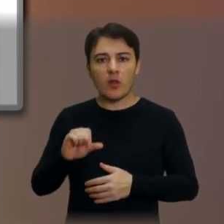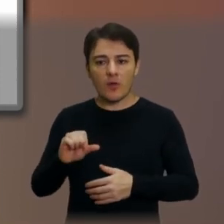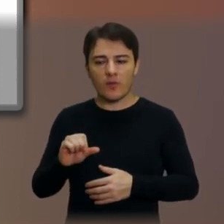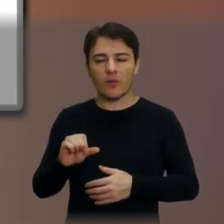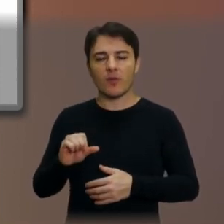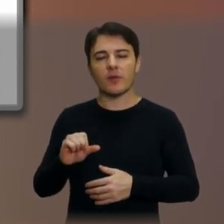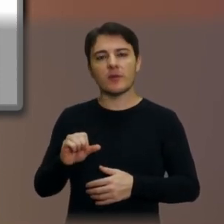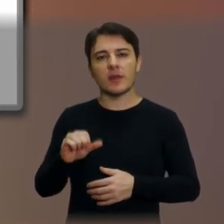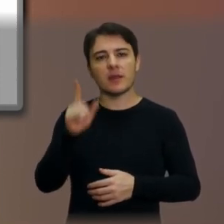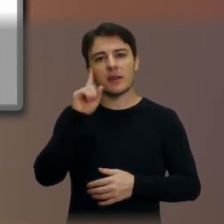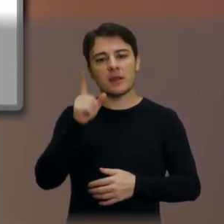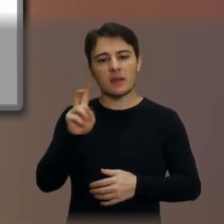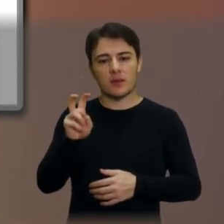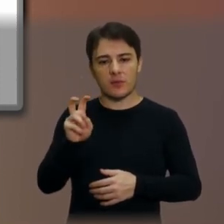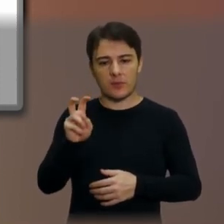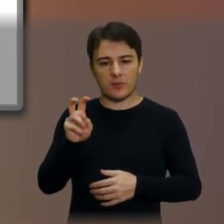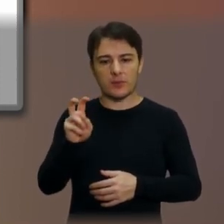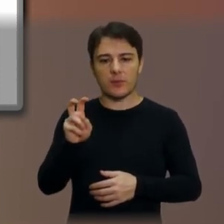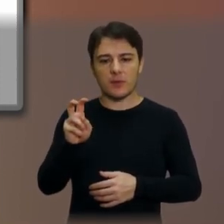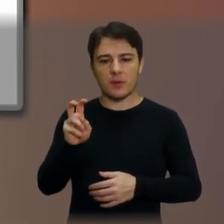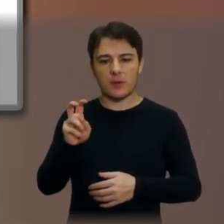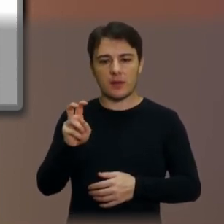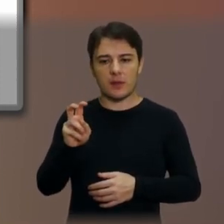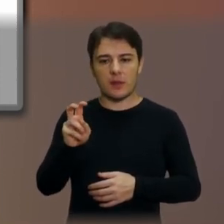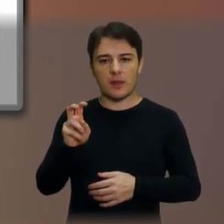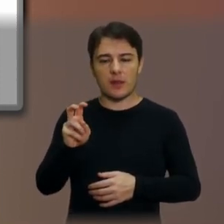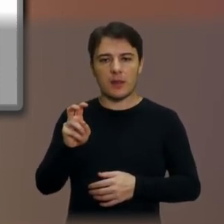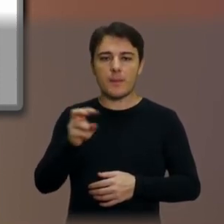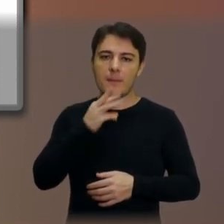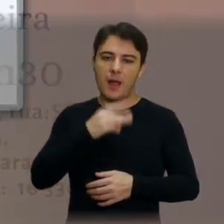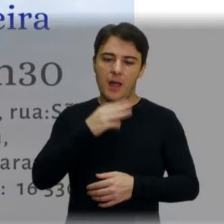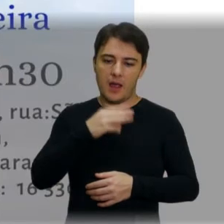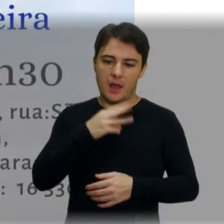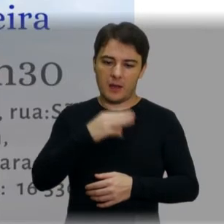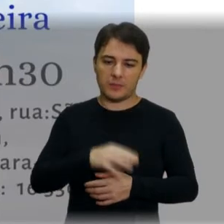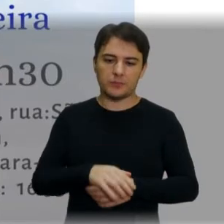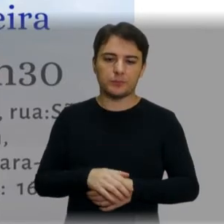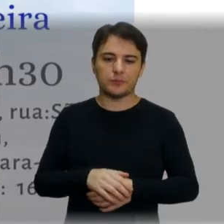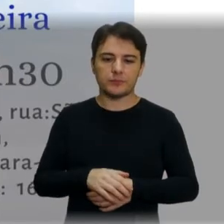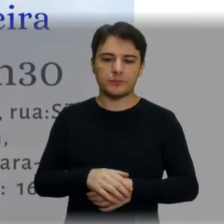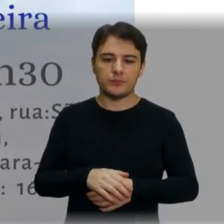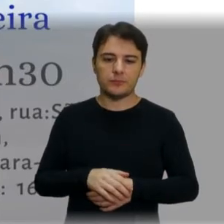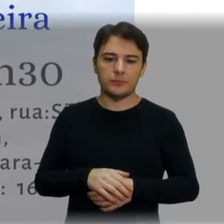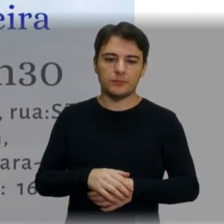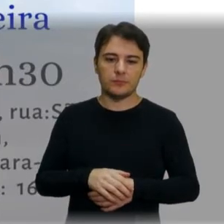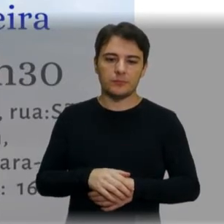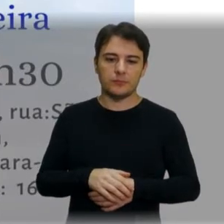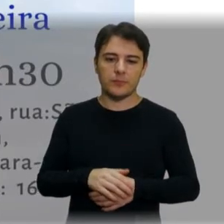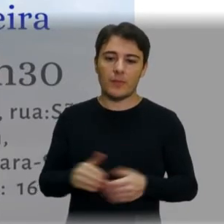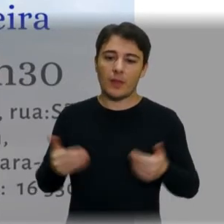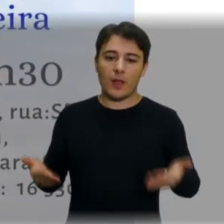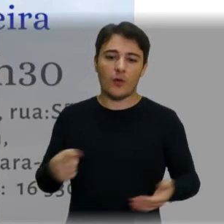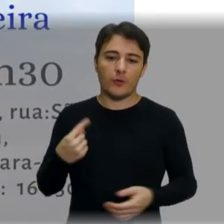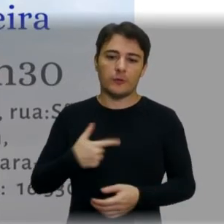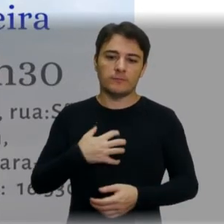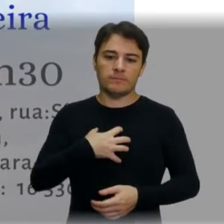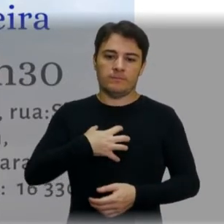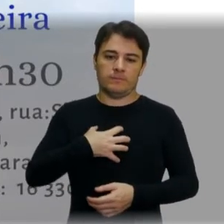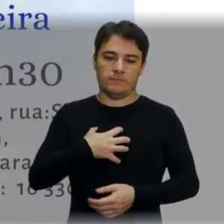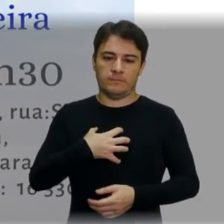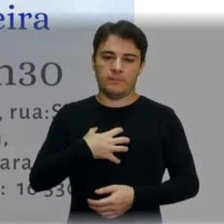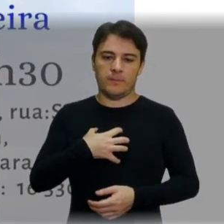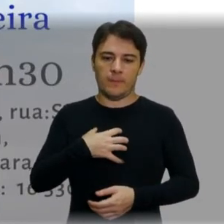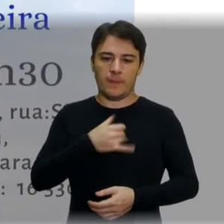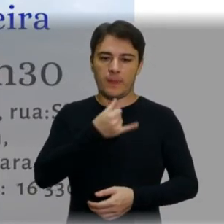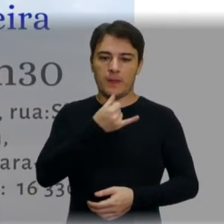69 anos no dia cinco agora depois de amanhã né então assim nos Pegou de surpresa e